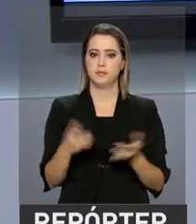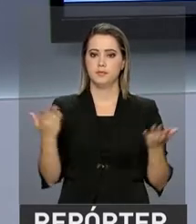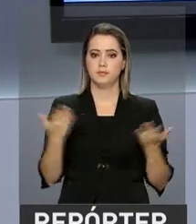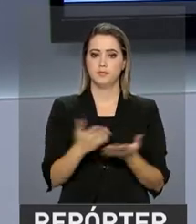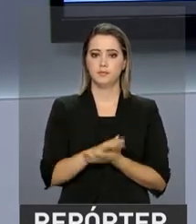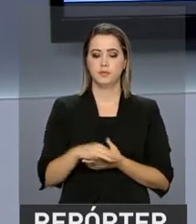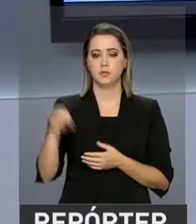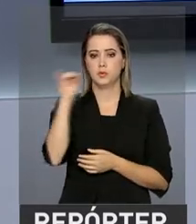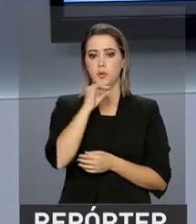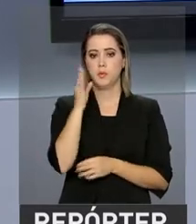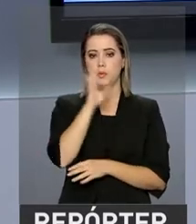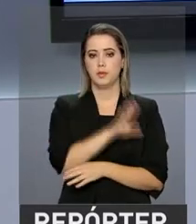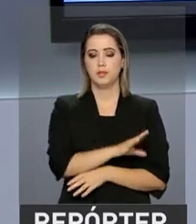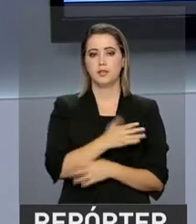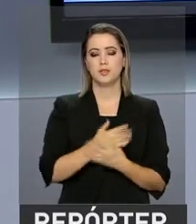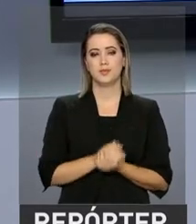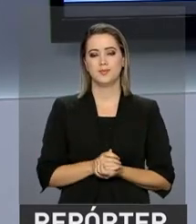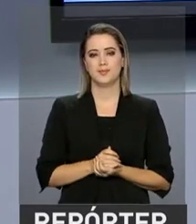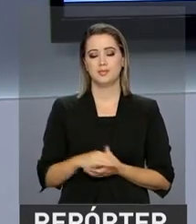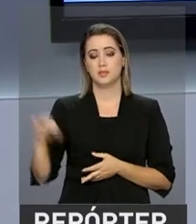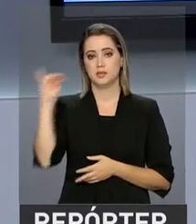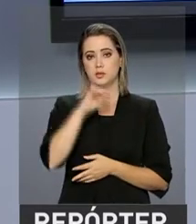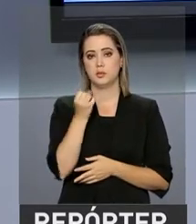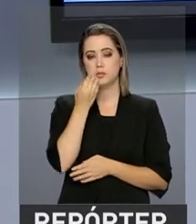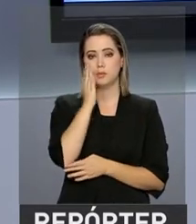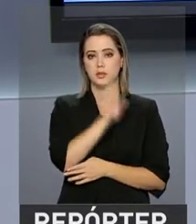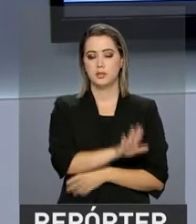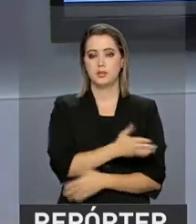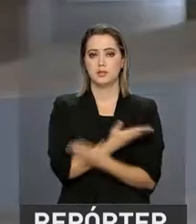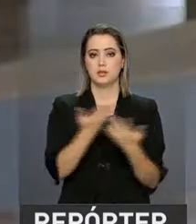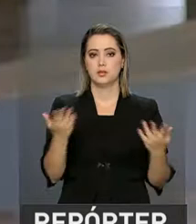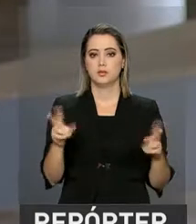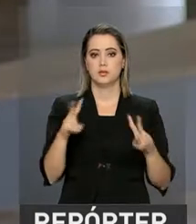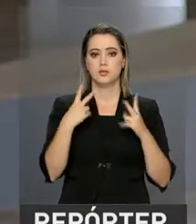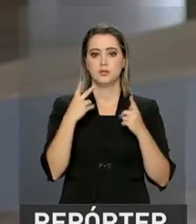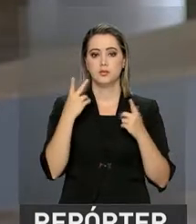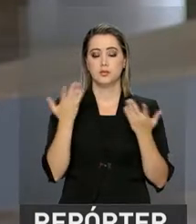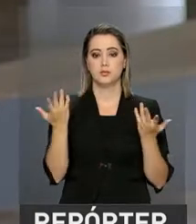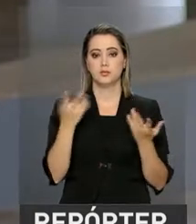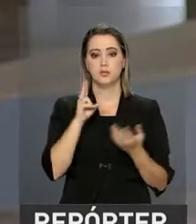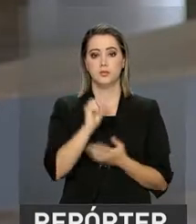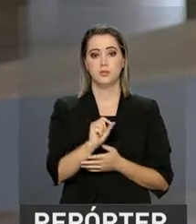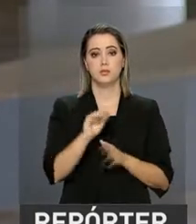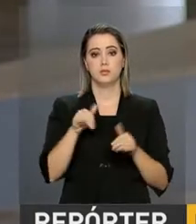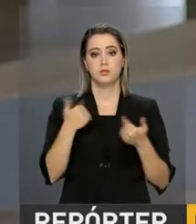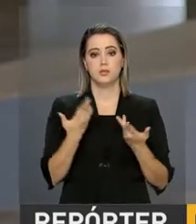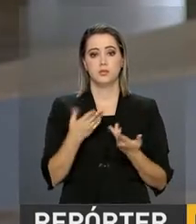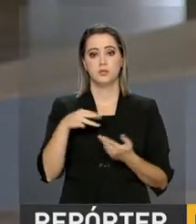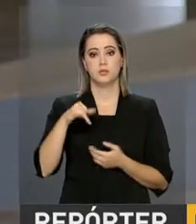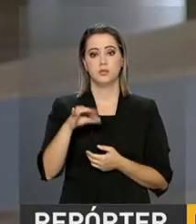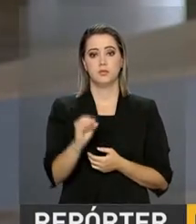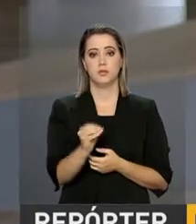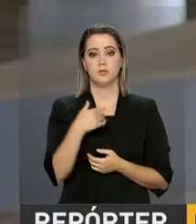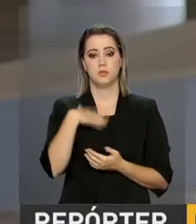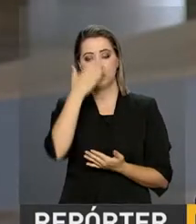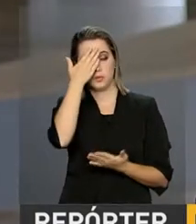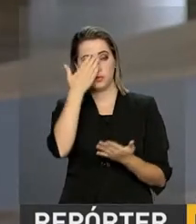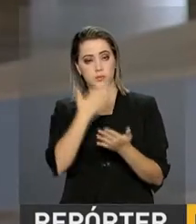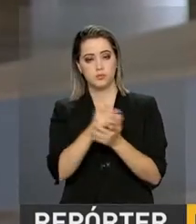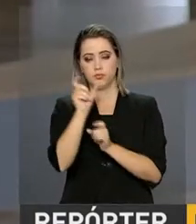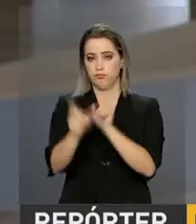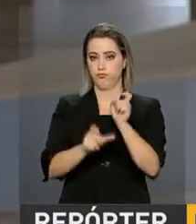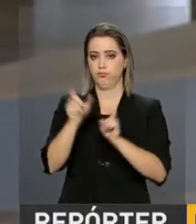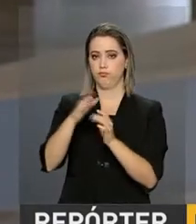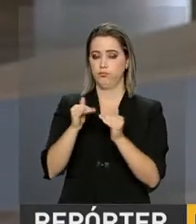colabora boa tarde pra você falar roberto boa tarde boa tarde a todos que nos acompanham pois é em maio o índice de confiança do consumidor